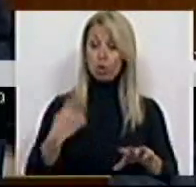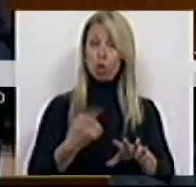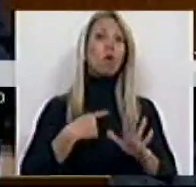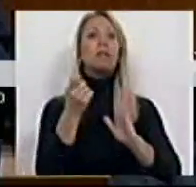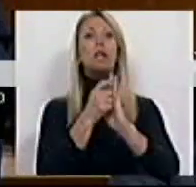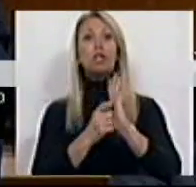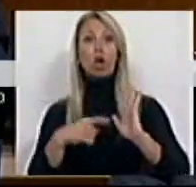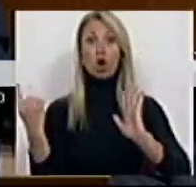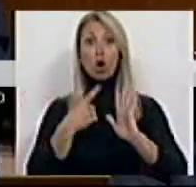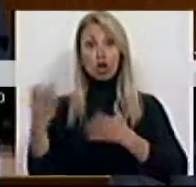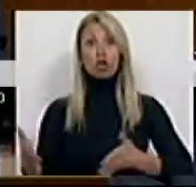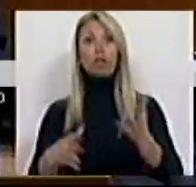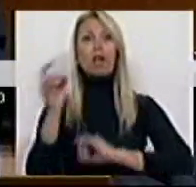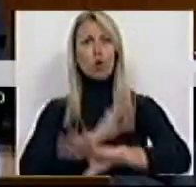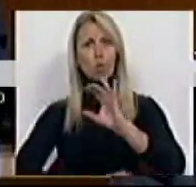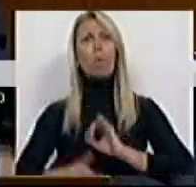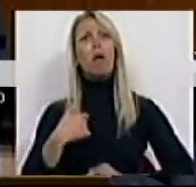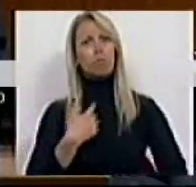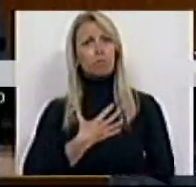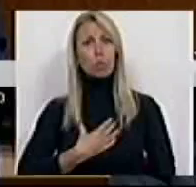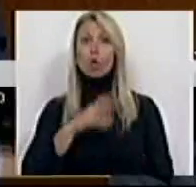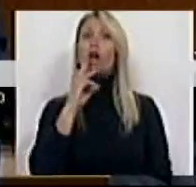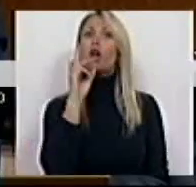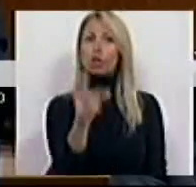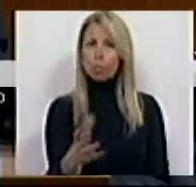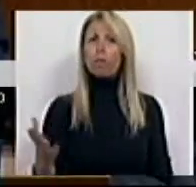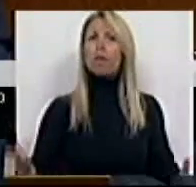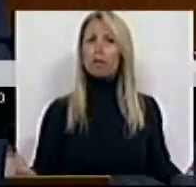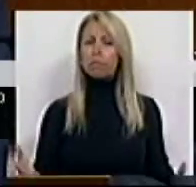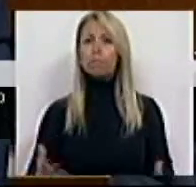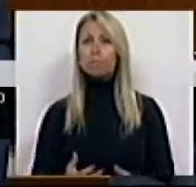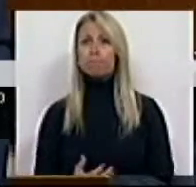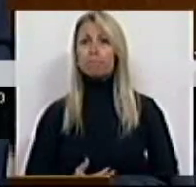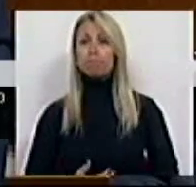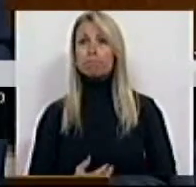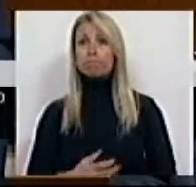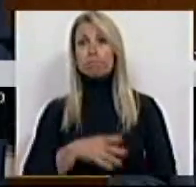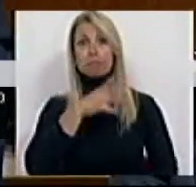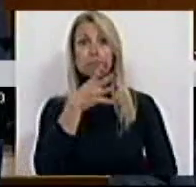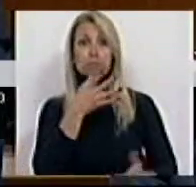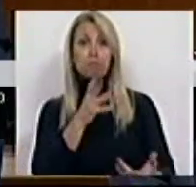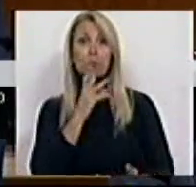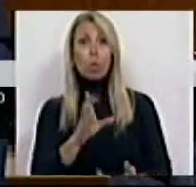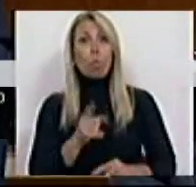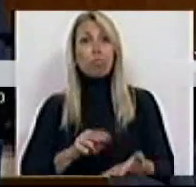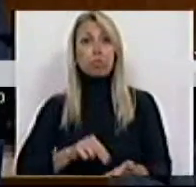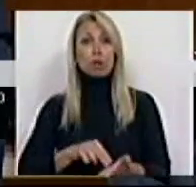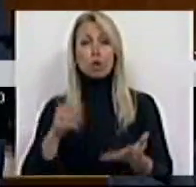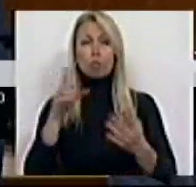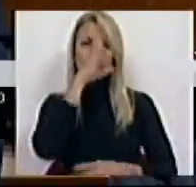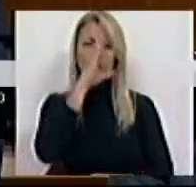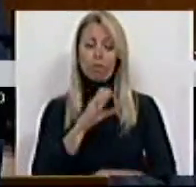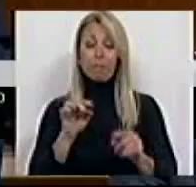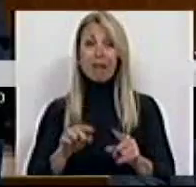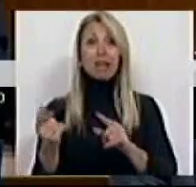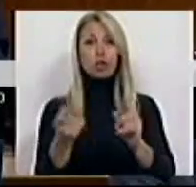sobre a nossa estratégia europeia, tenho muito gosto em responder e em retorquir com a posição do Governo. Mas estes